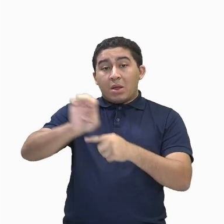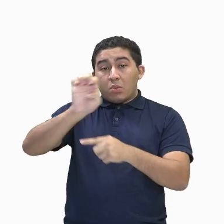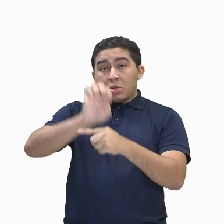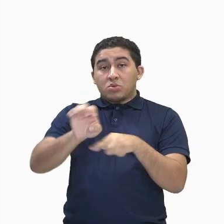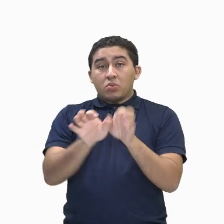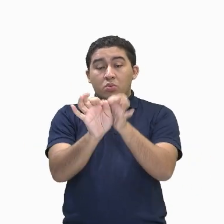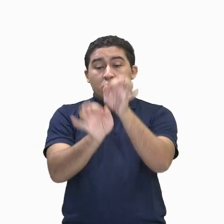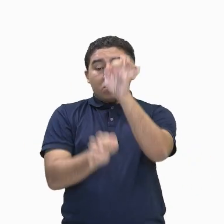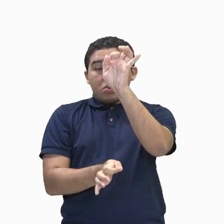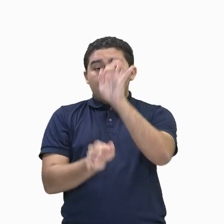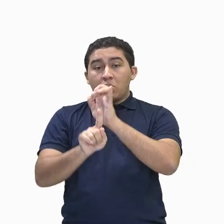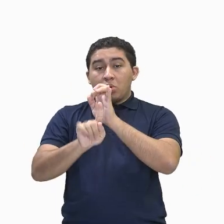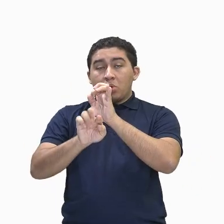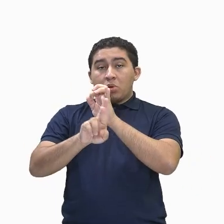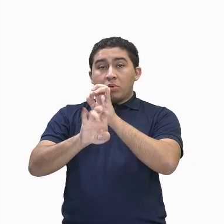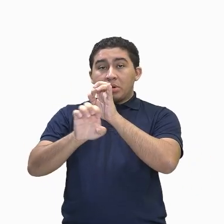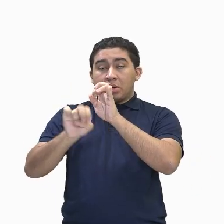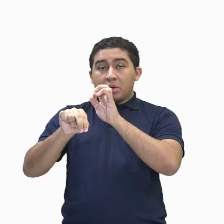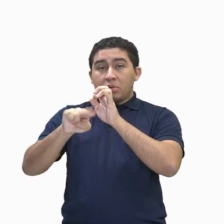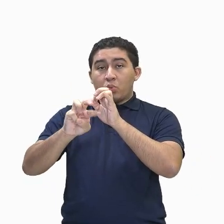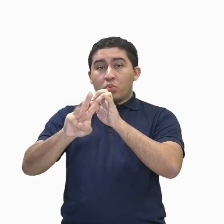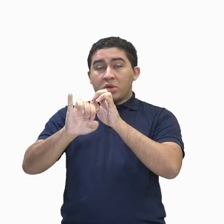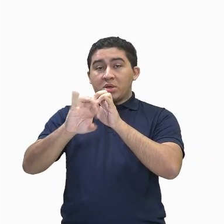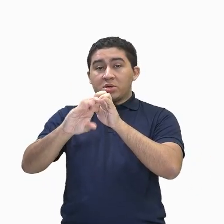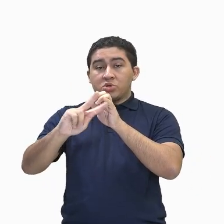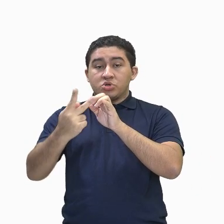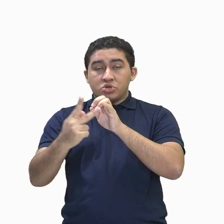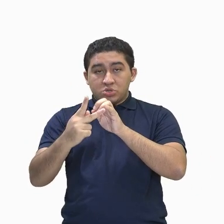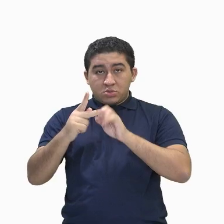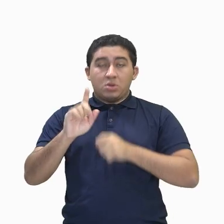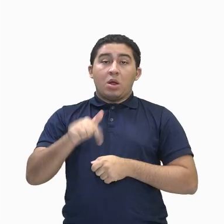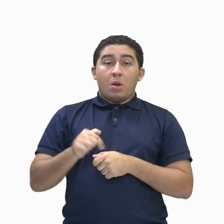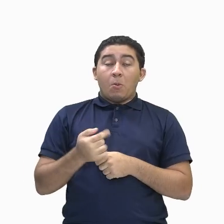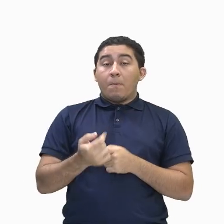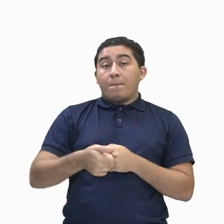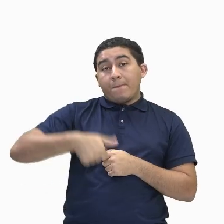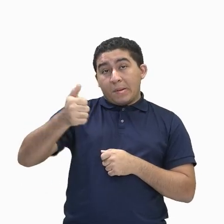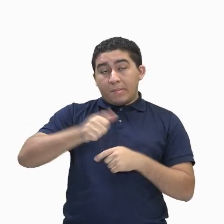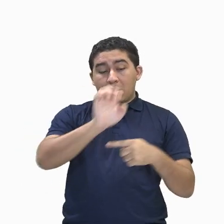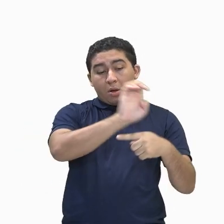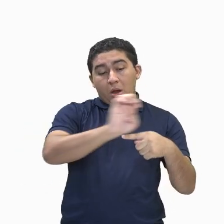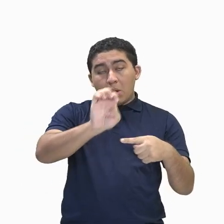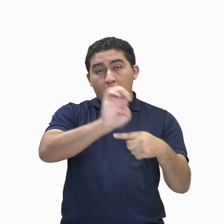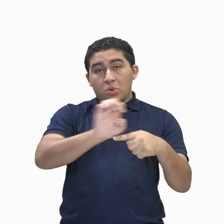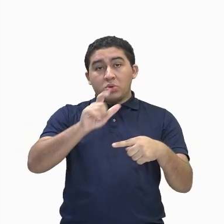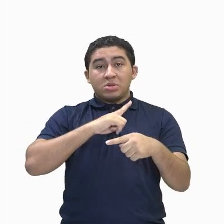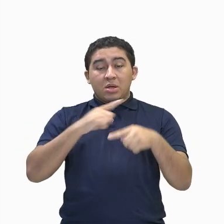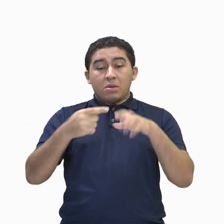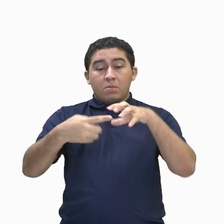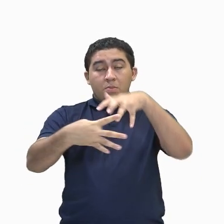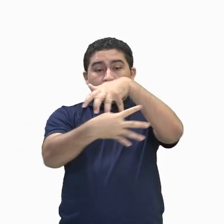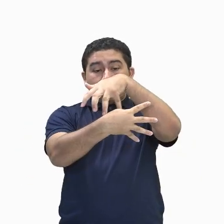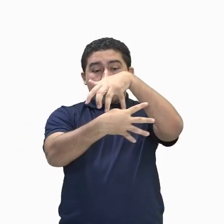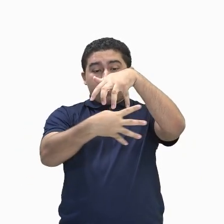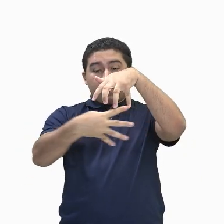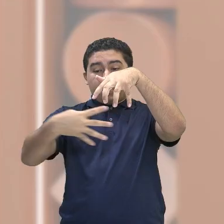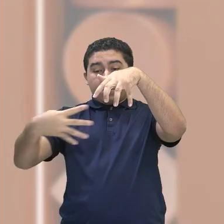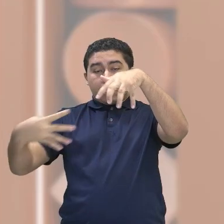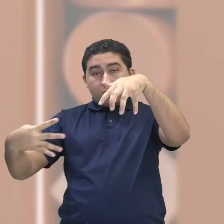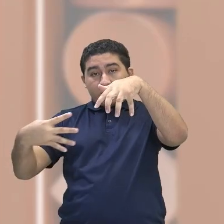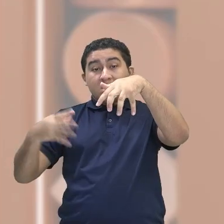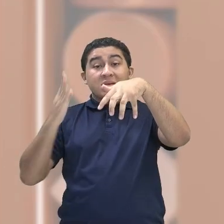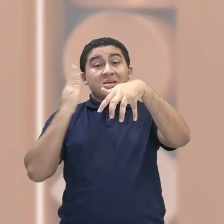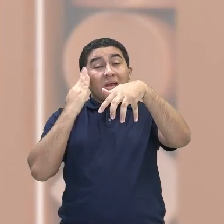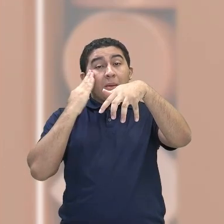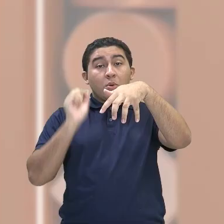o meridiano de Greenwich, tá bom? A linha do Equador, eu tenho ali os paralelos e eu vou identificar a